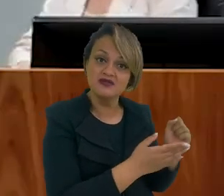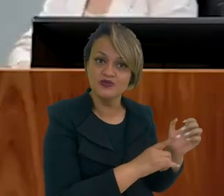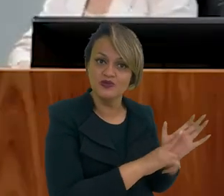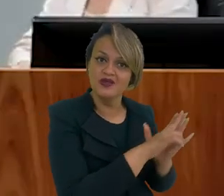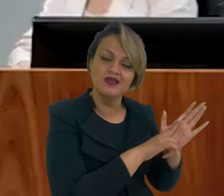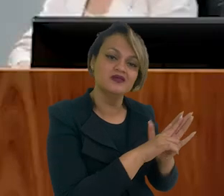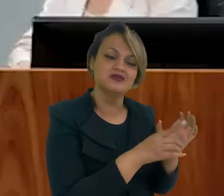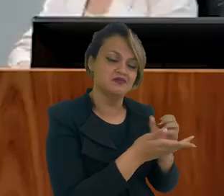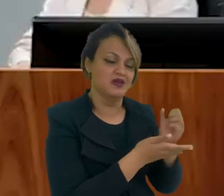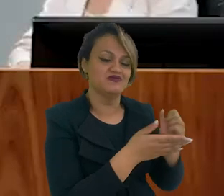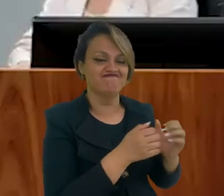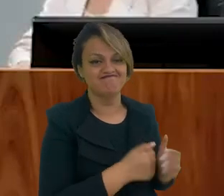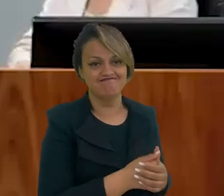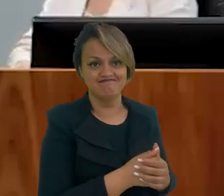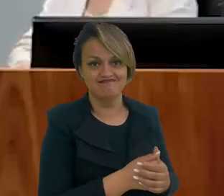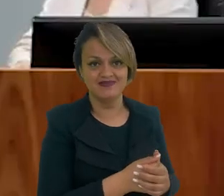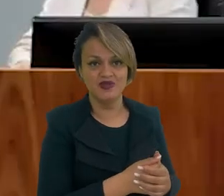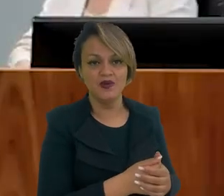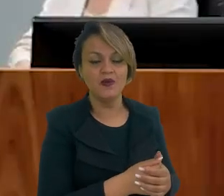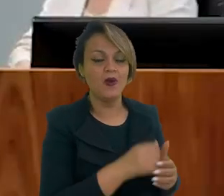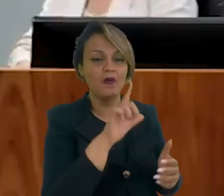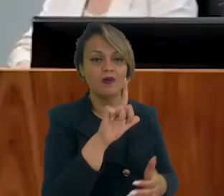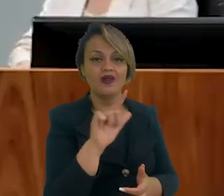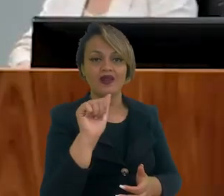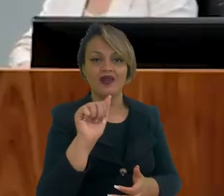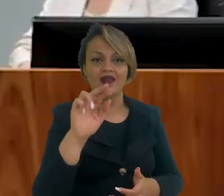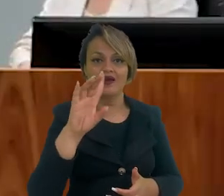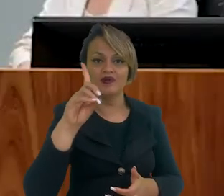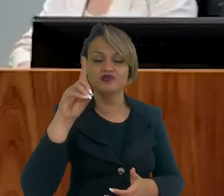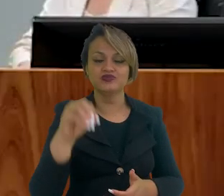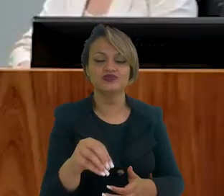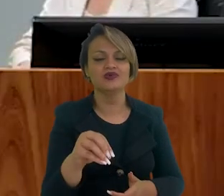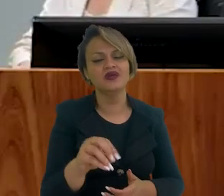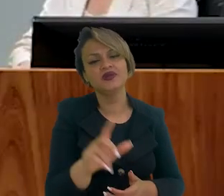petição inicial com alguma perícia mínima já